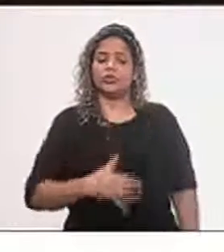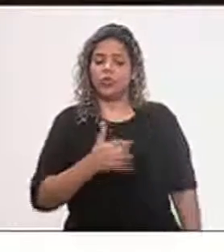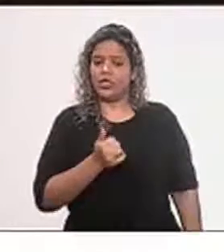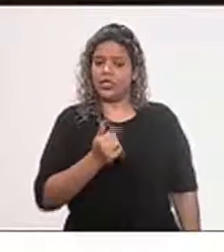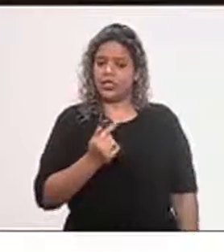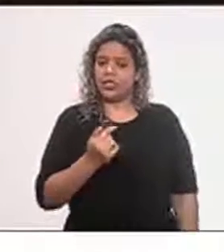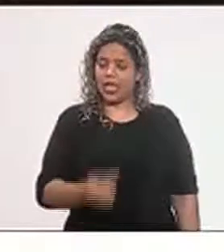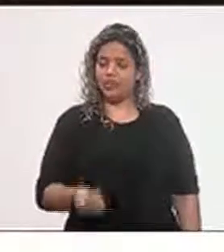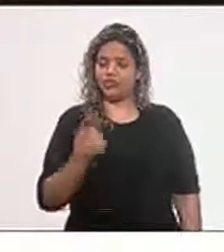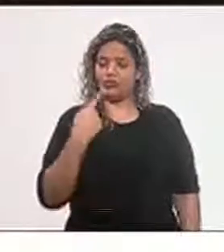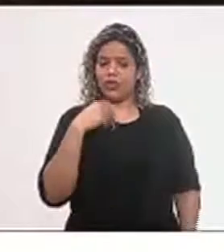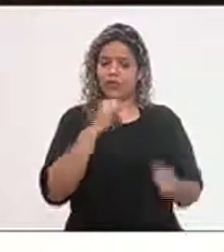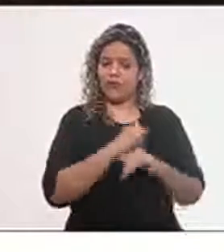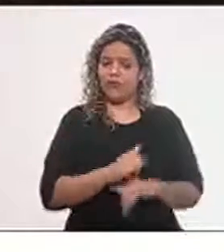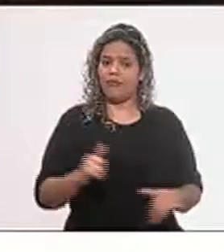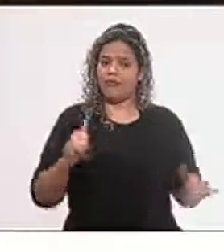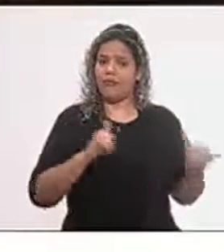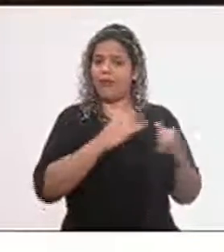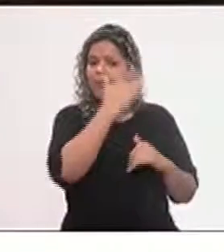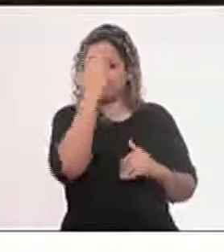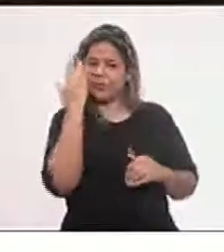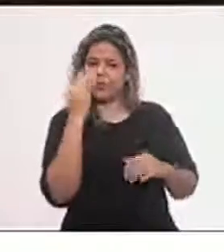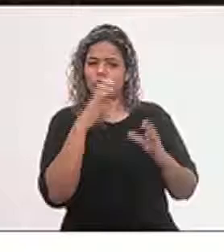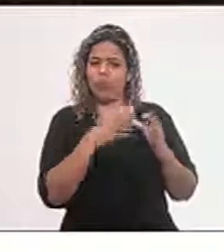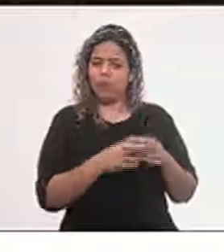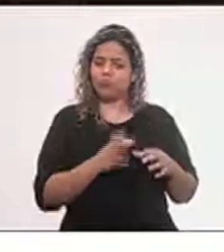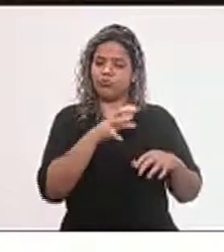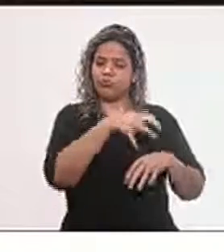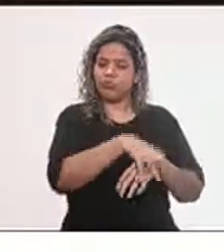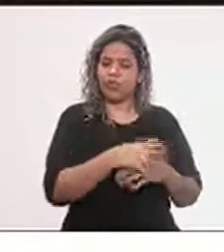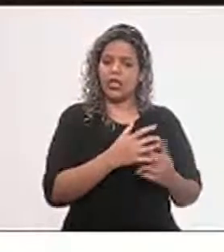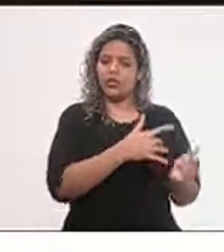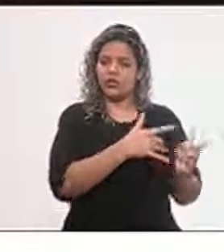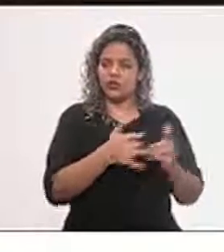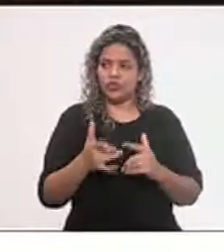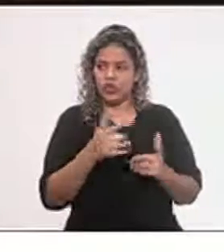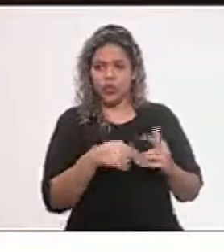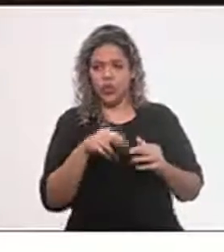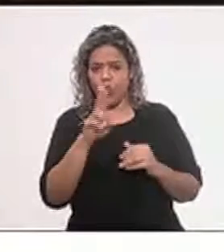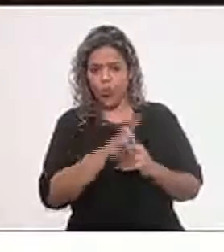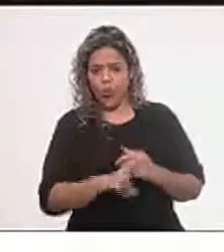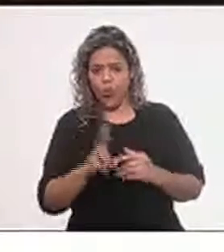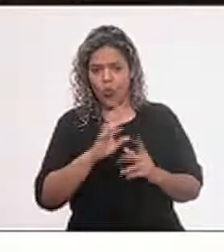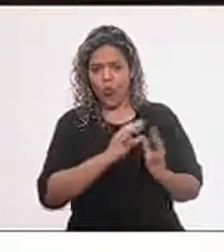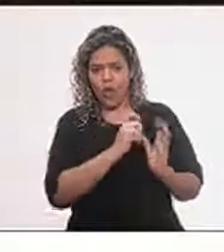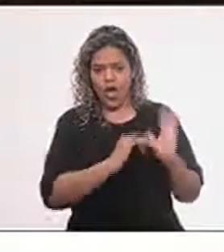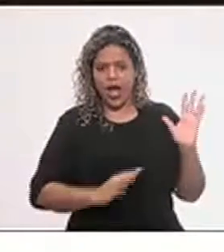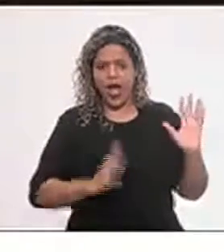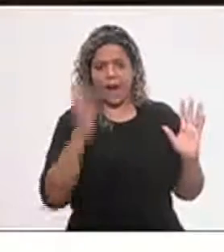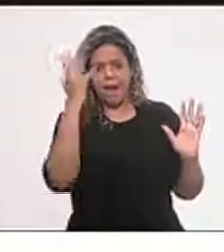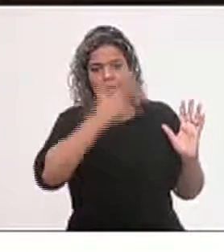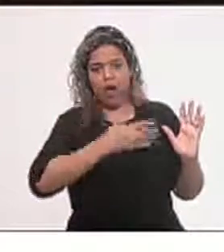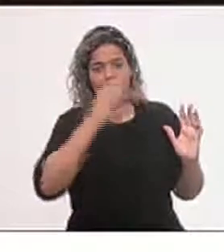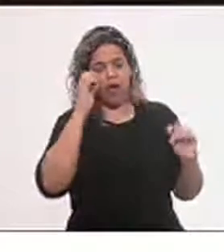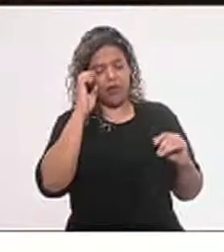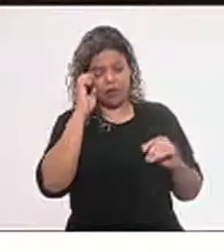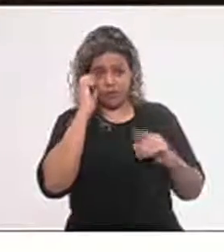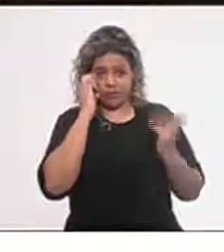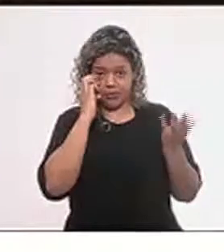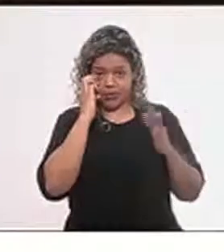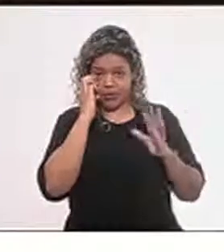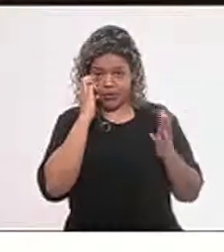2017, que prevê que os membros de clubes de tiro, deputada, que pratiquem atividade comprovadamente pelo